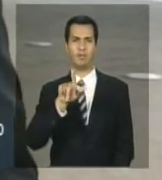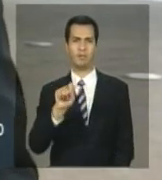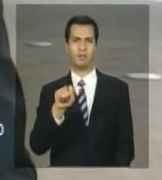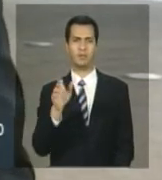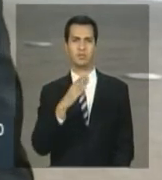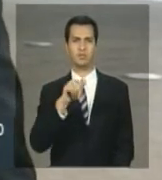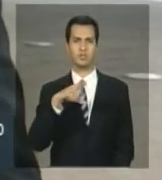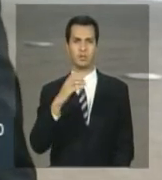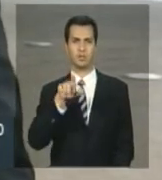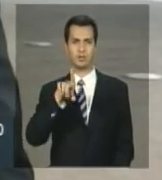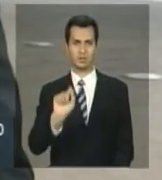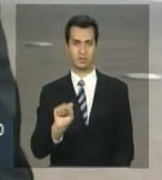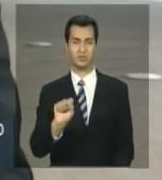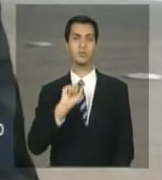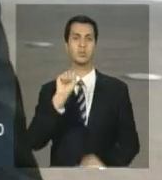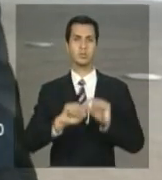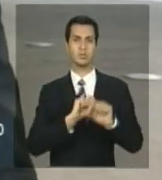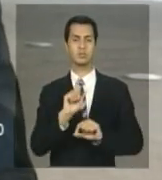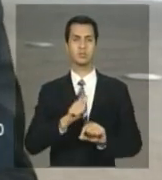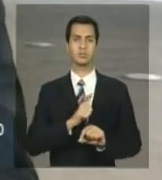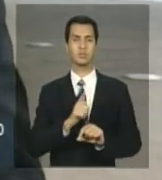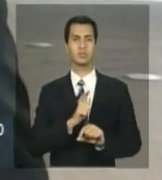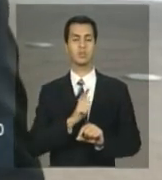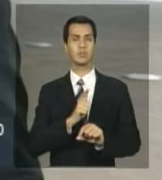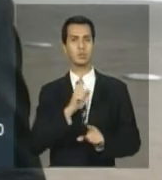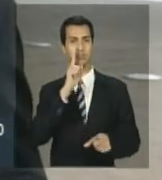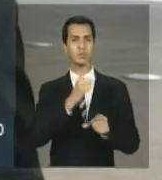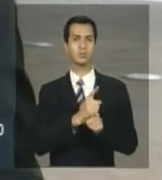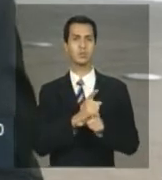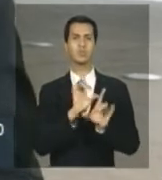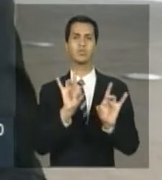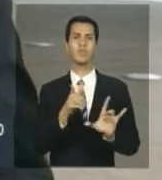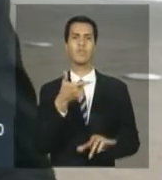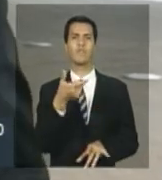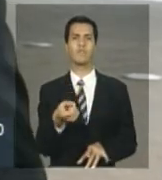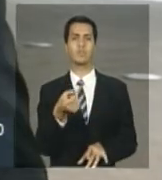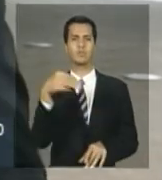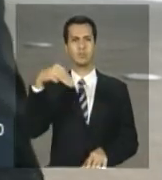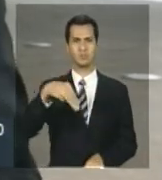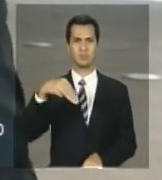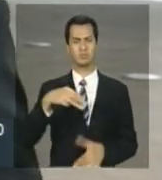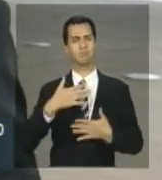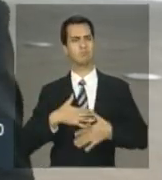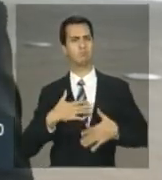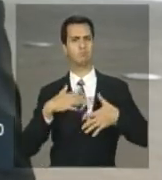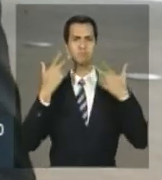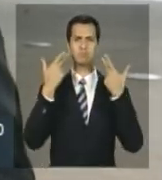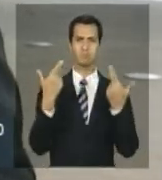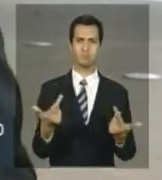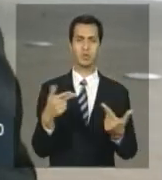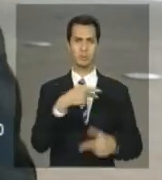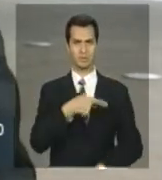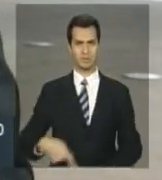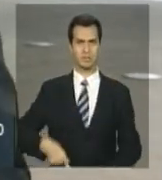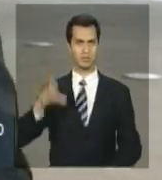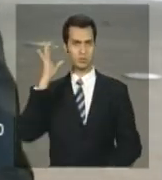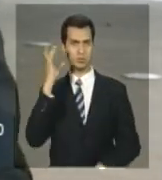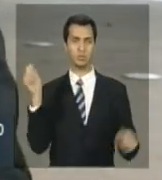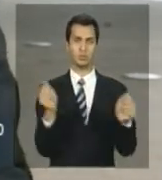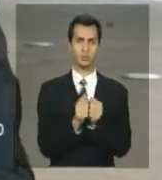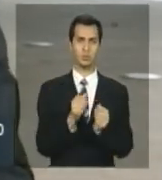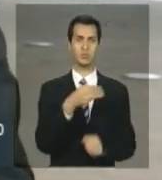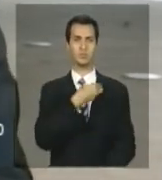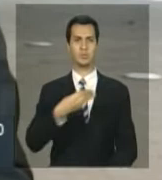Chagas, foi um encontro de aproximadamente 20 minutos, um encontro tranquilo entre a presidenta e o